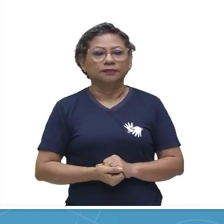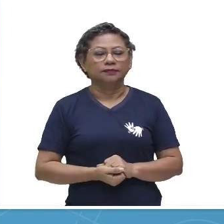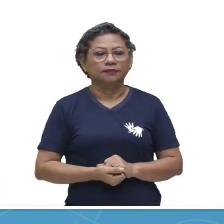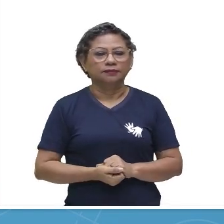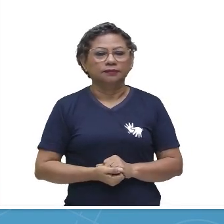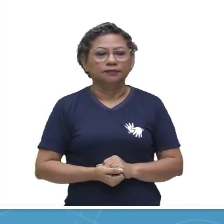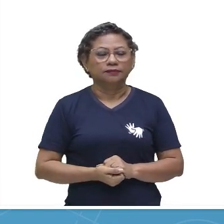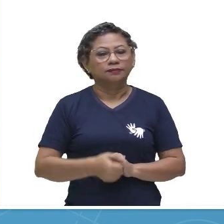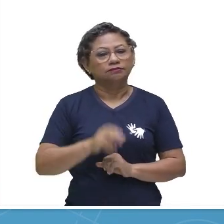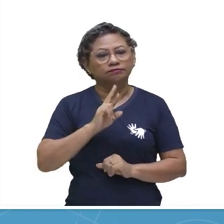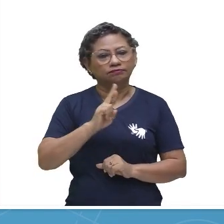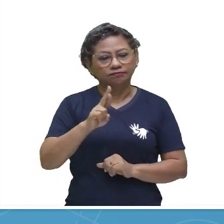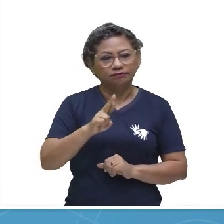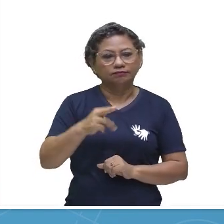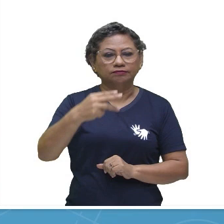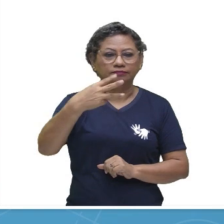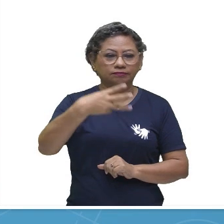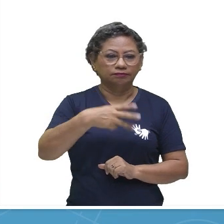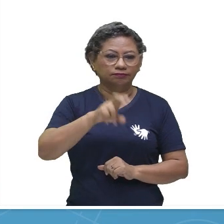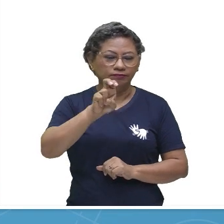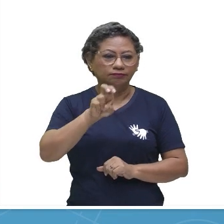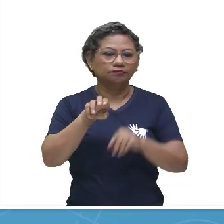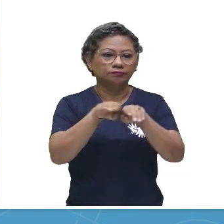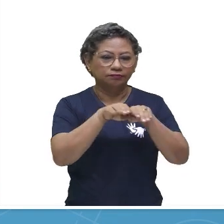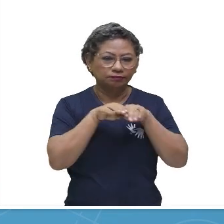Vai dar 5. 3 à quinta,